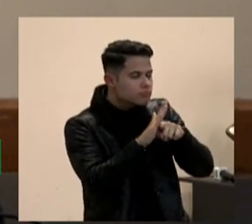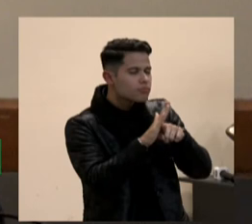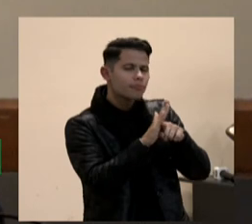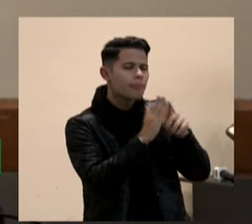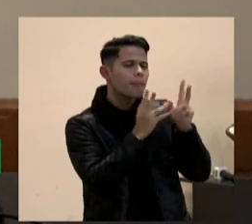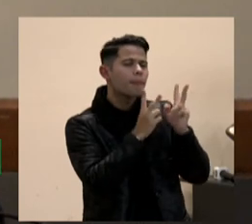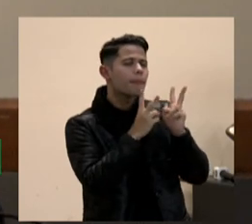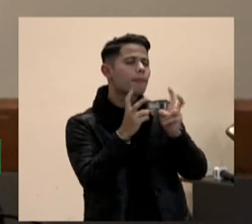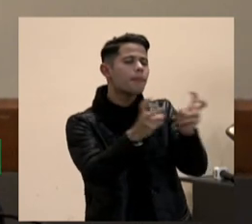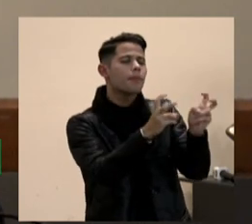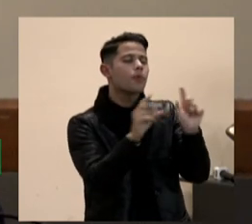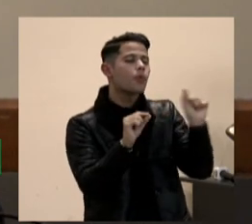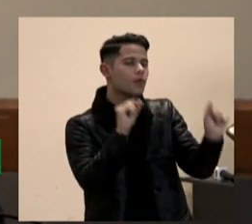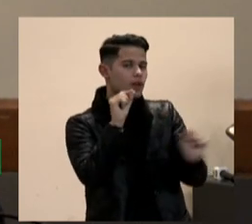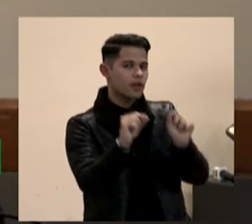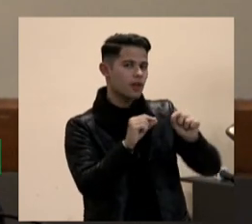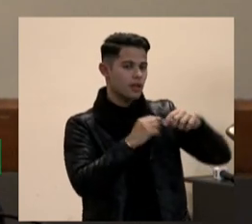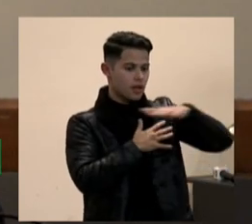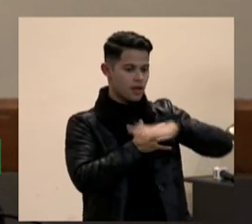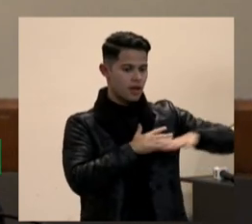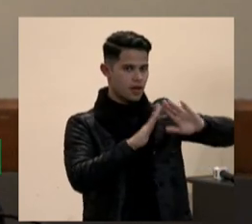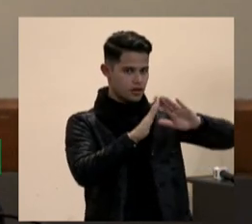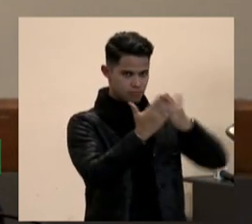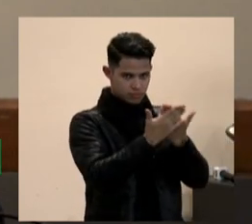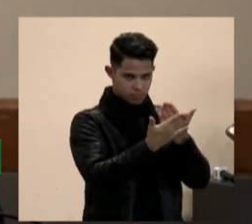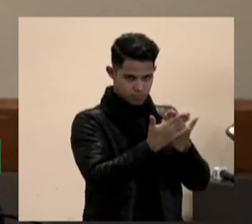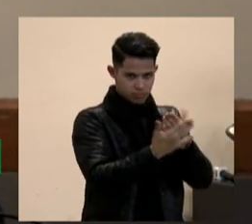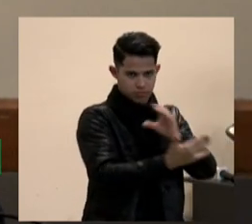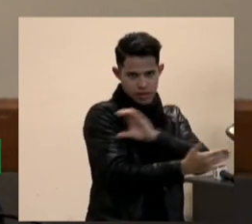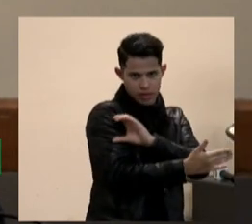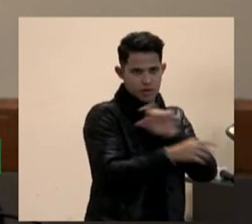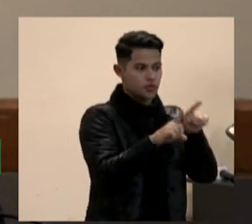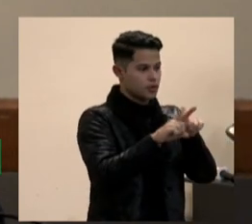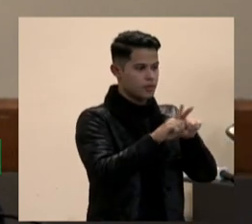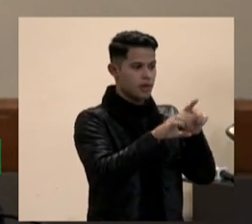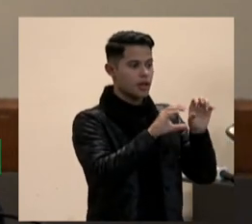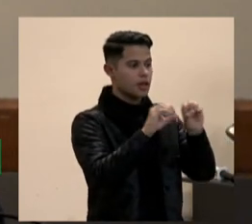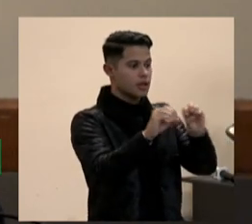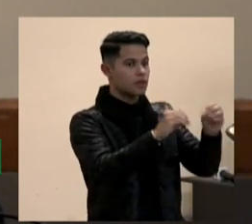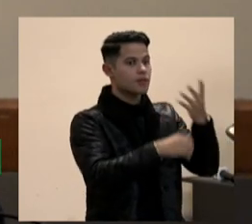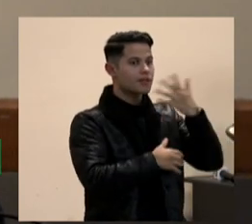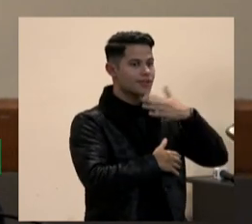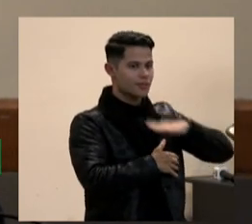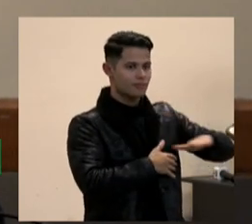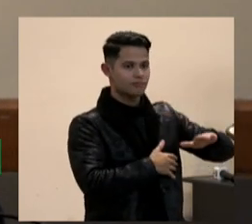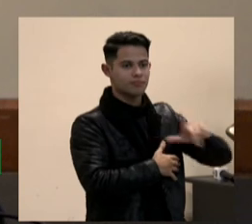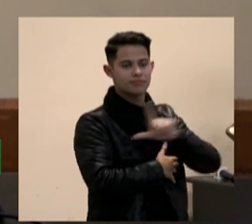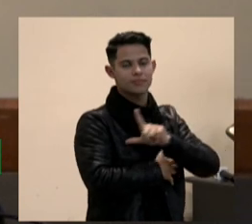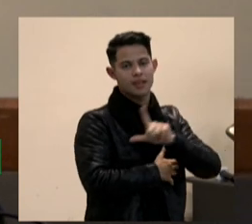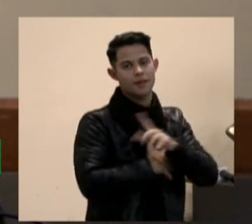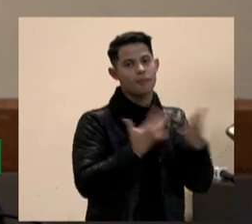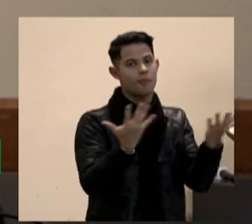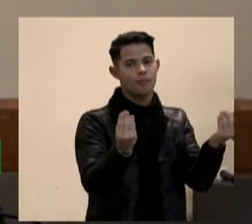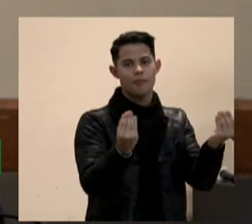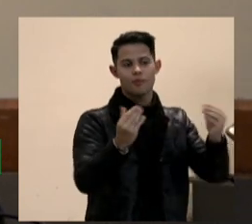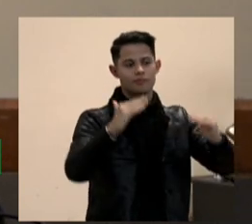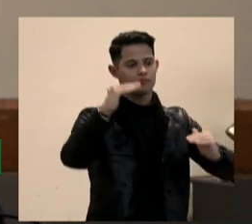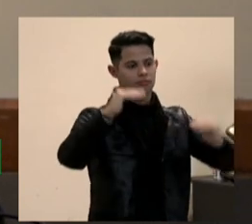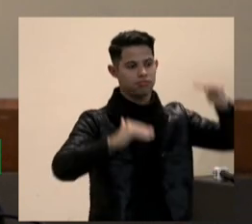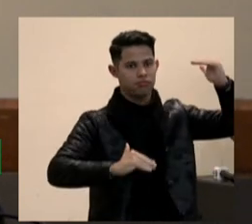especialmente de creche, mas da educação infantil como um todo. Né? A desigualdade é imensa quando a gente